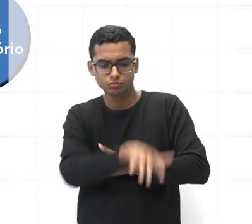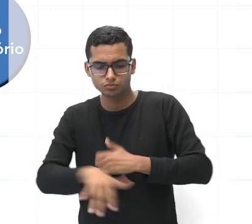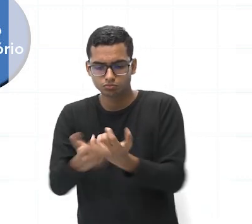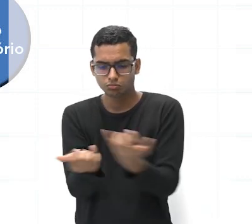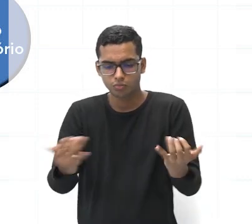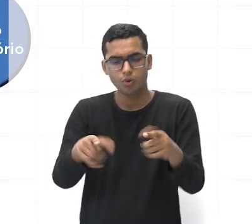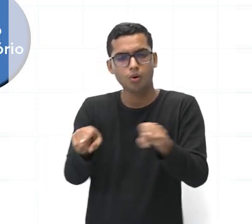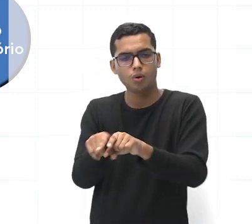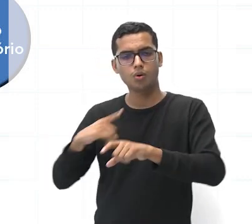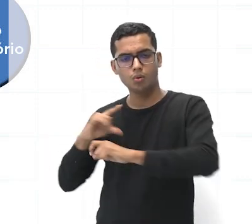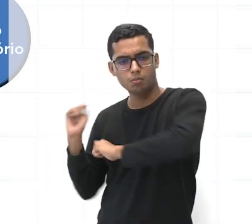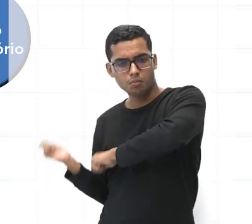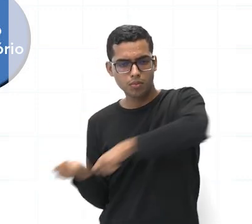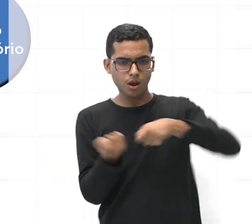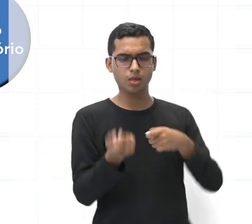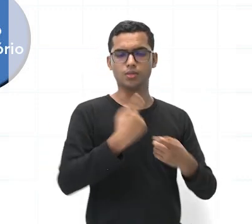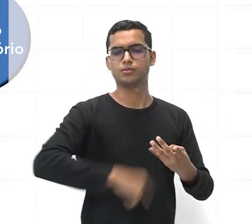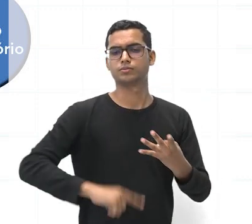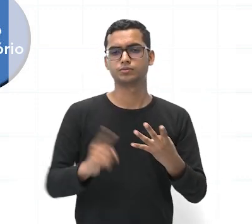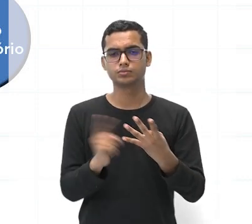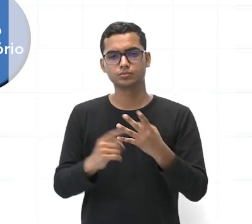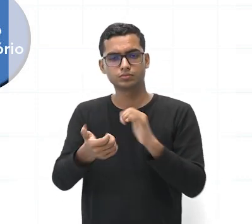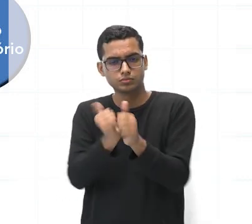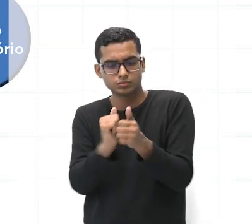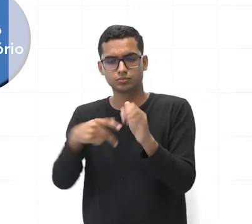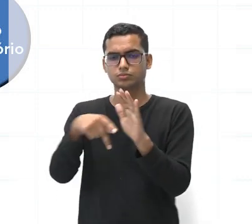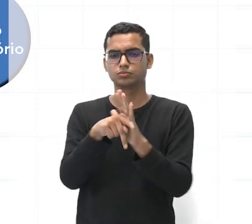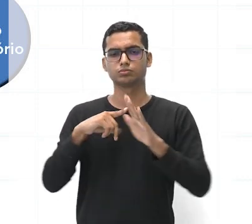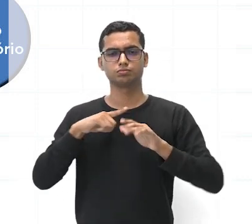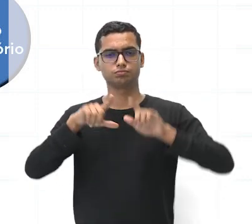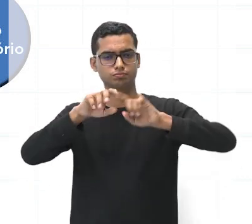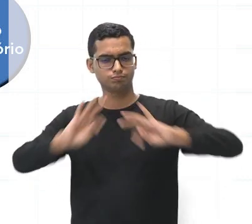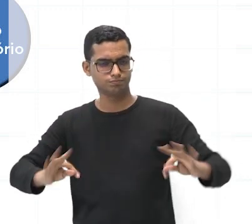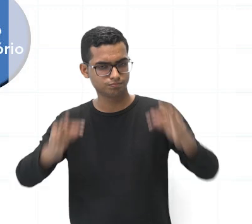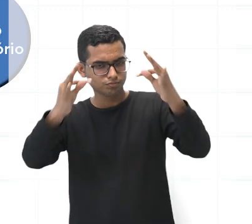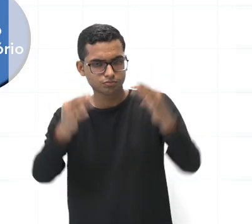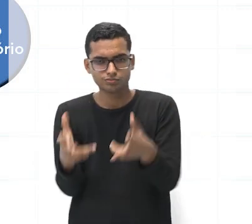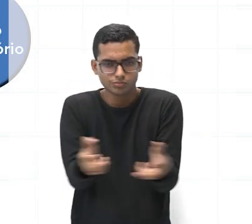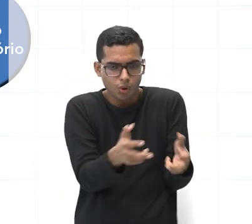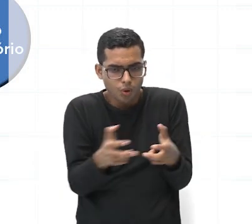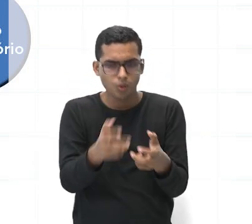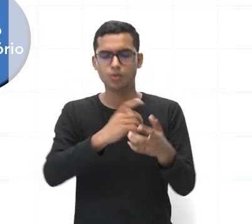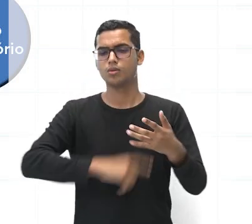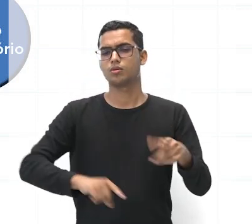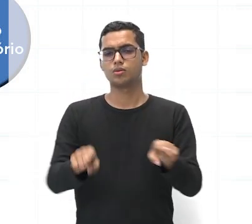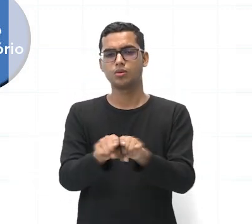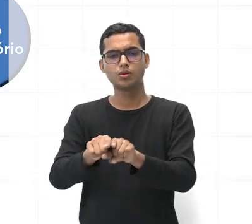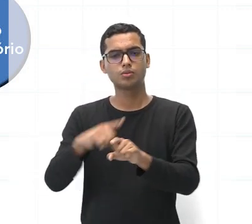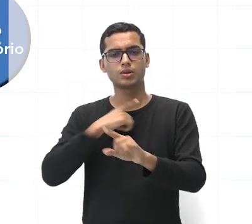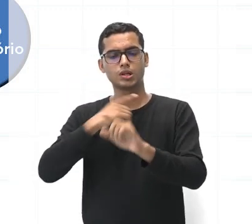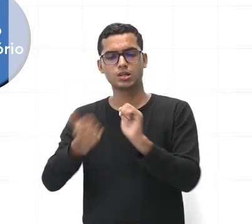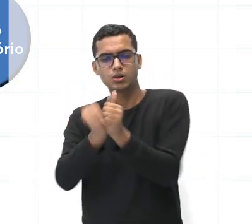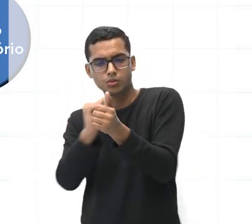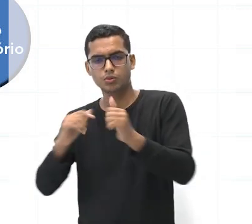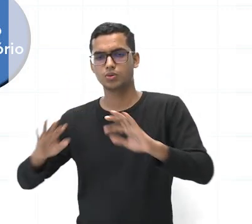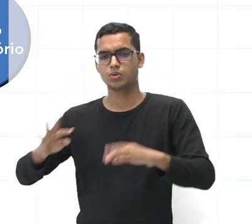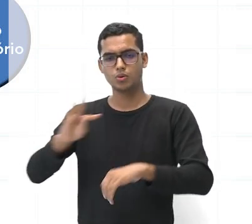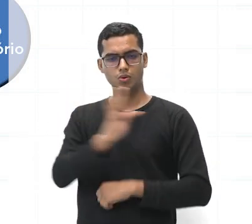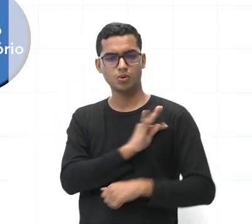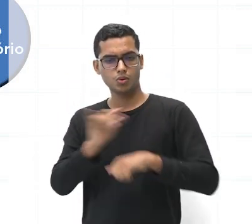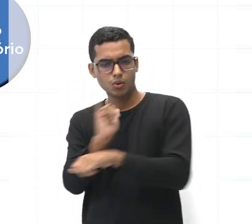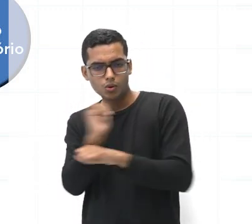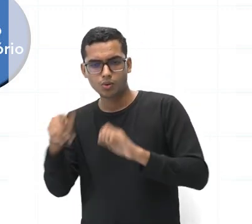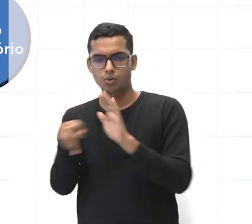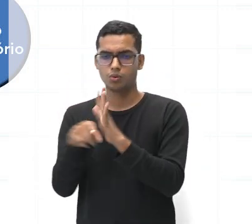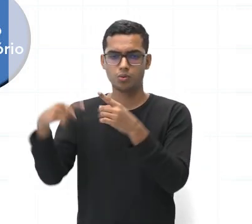os e-sports, que são os esportes eletrônicos, vamos ter os esportes técnico combinatório aí, vamos ter também os esportes